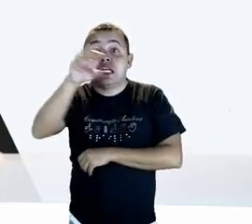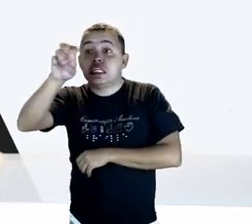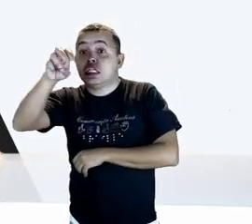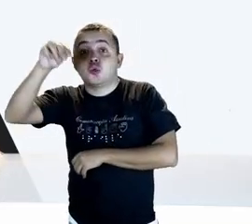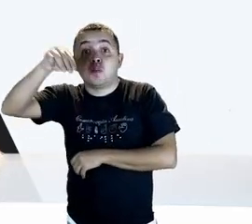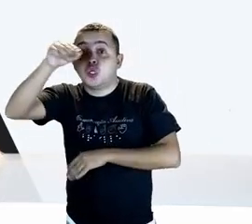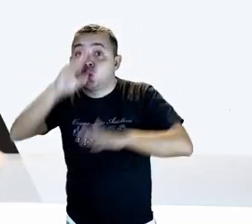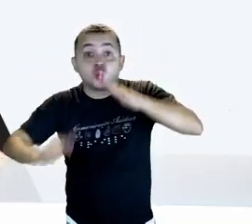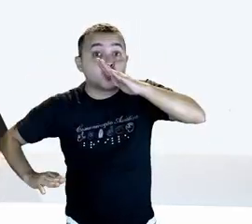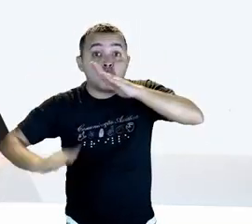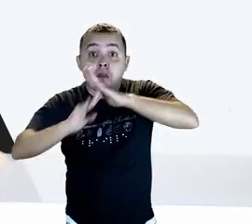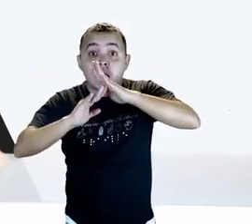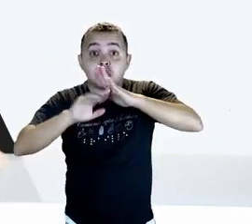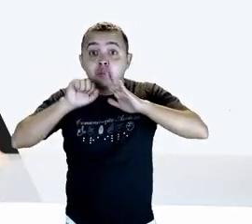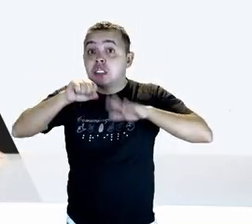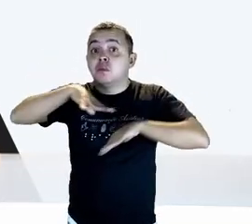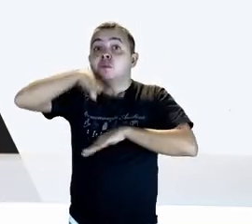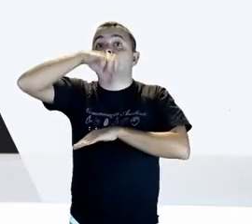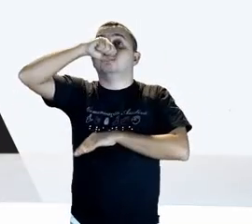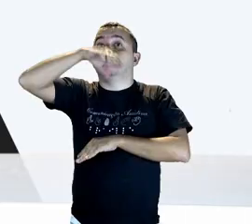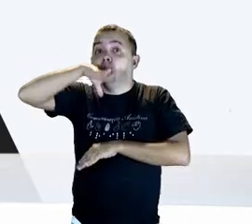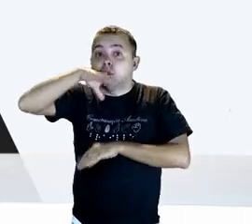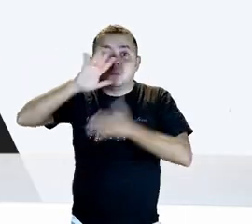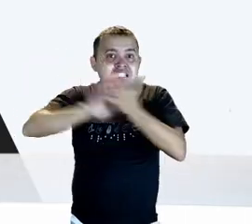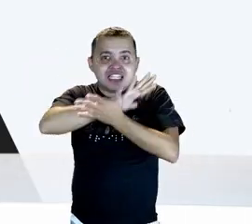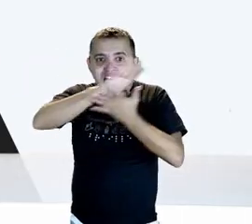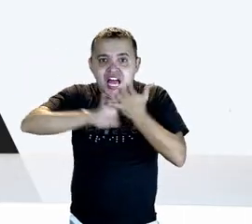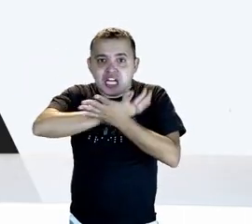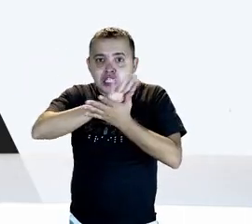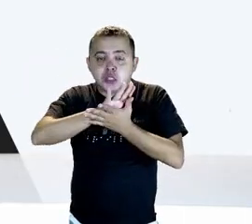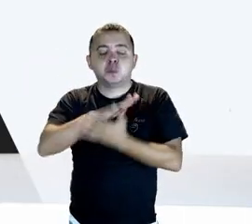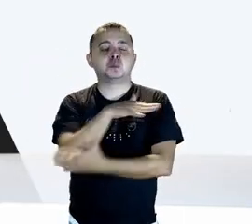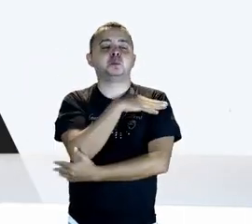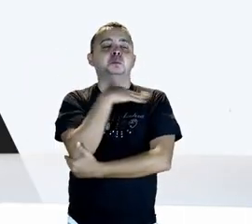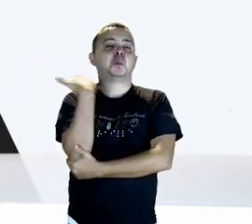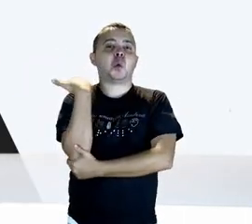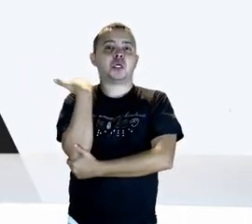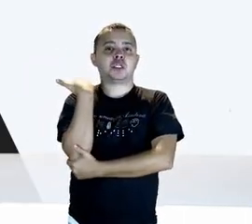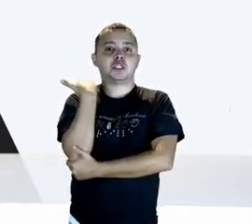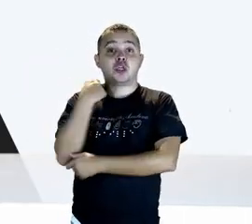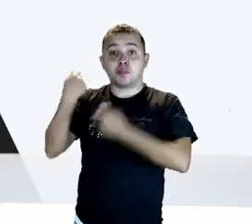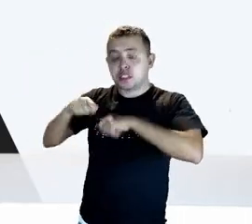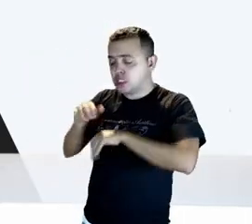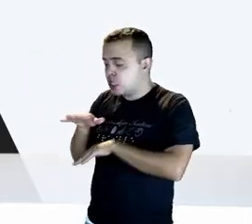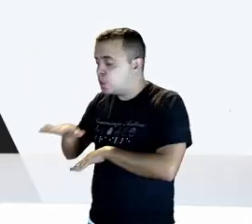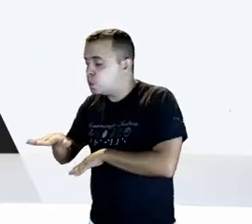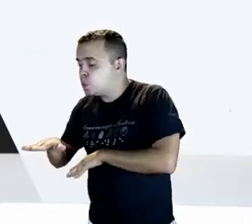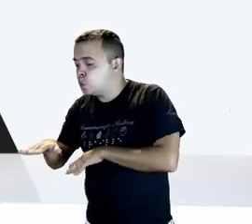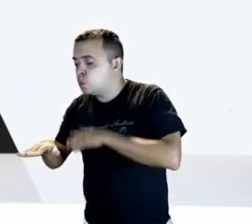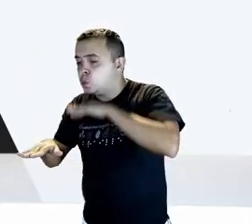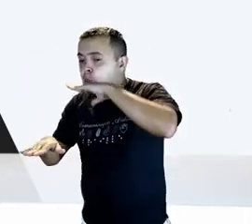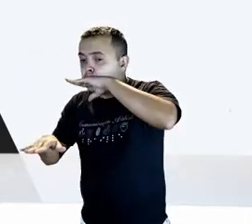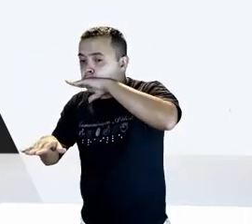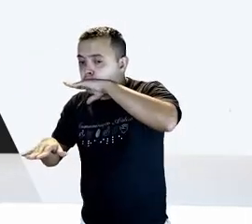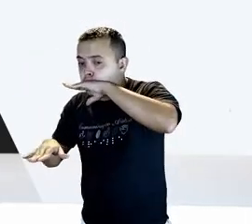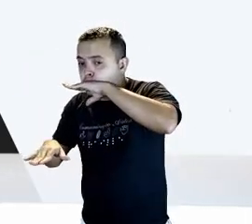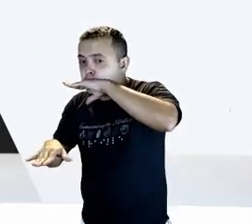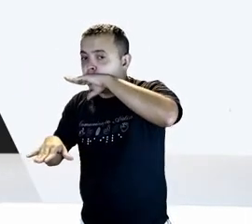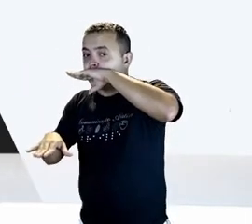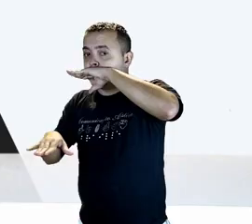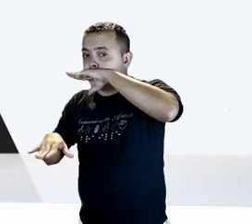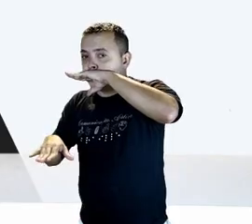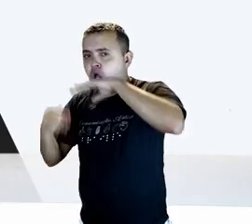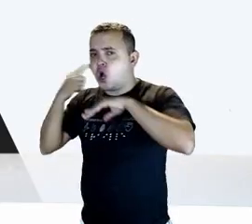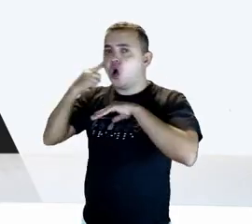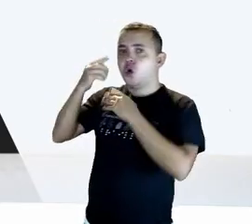minutos. E os sintomas que você percebe é o quê? A ausência de movimento respiratório. Aí vamos colocar